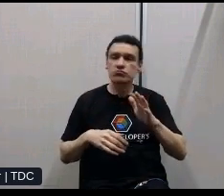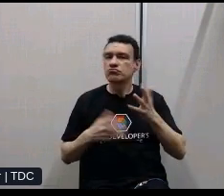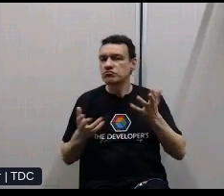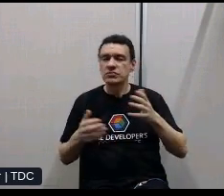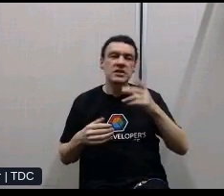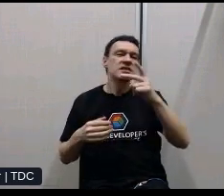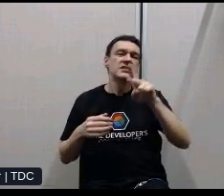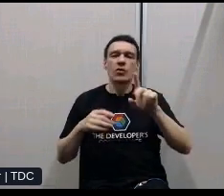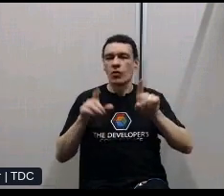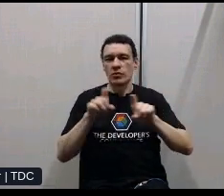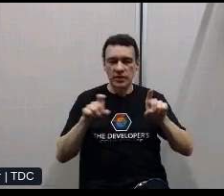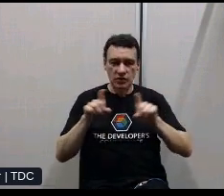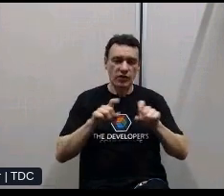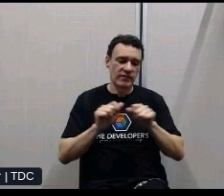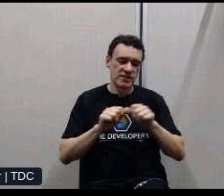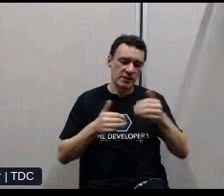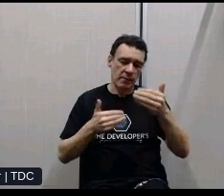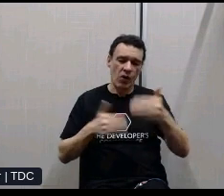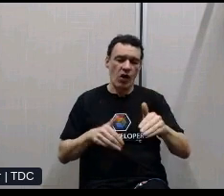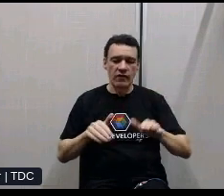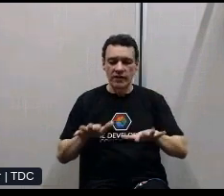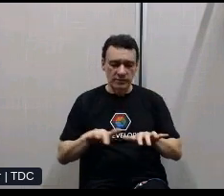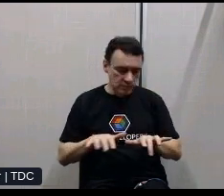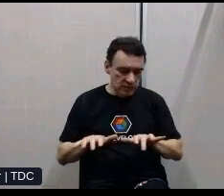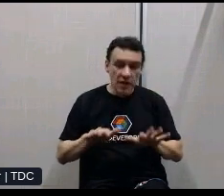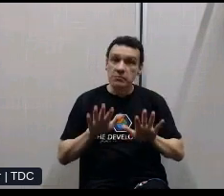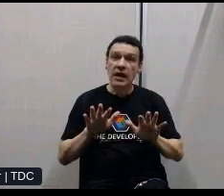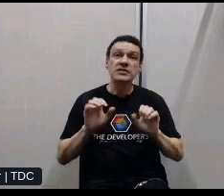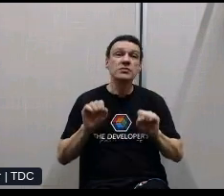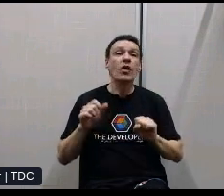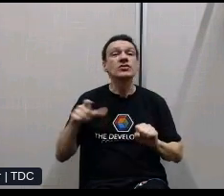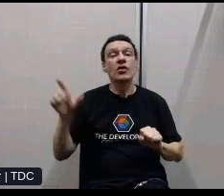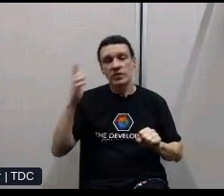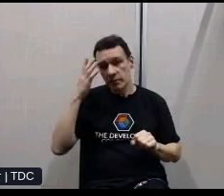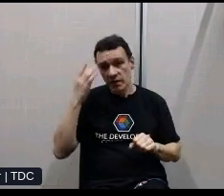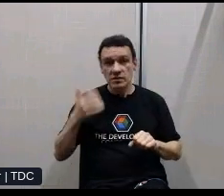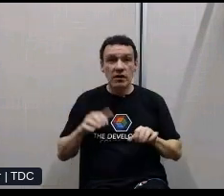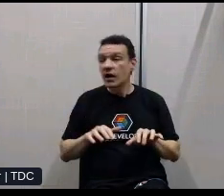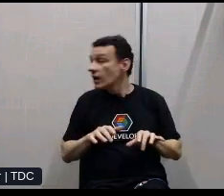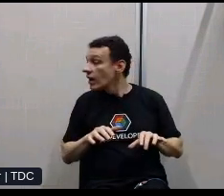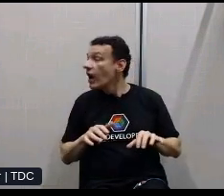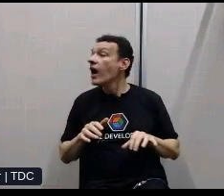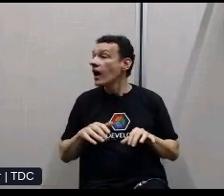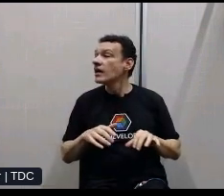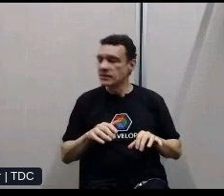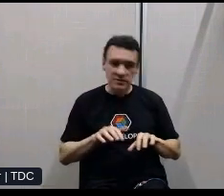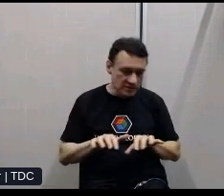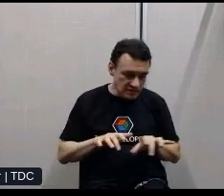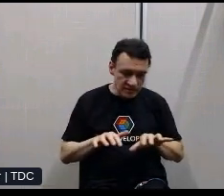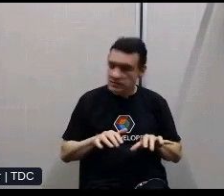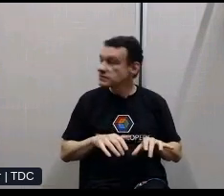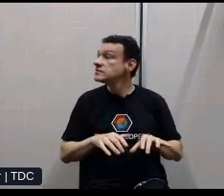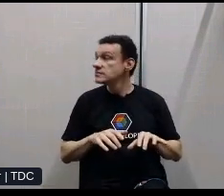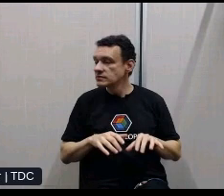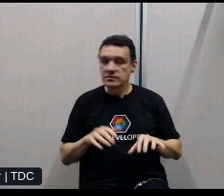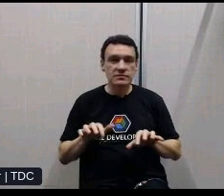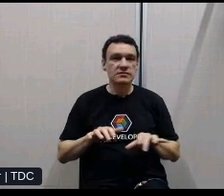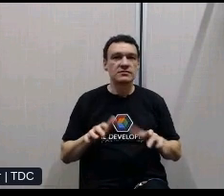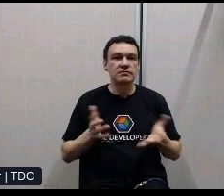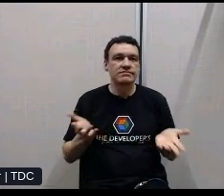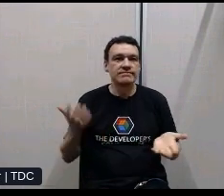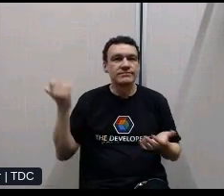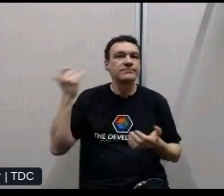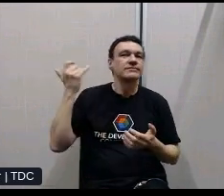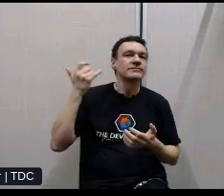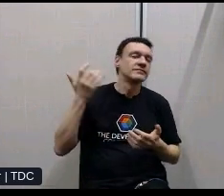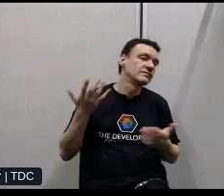seguro, mas será que não tem ninguém passando ali as informações e tal? Então é uma forma também dessa tecnologia